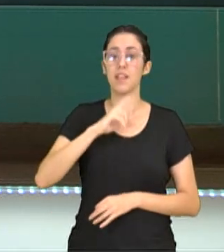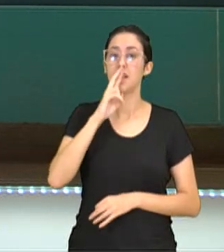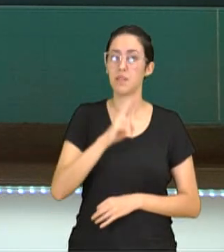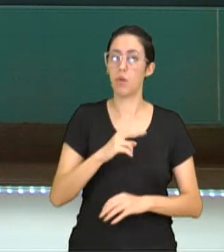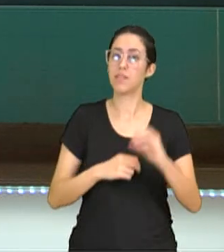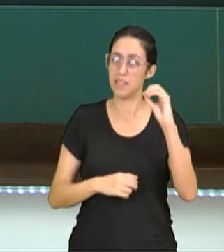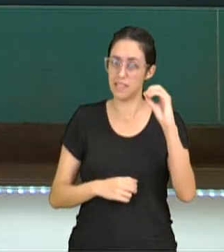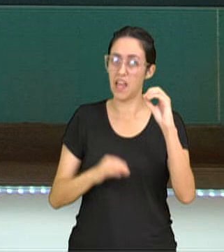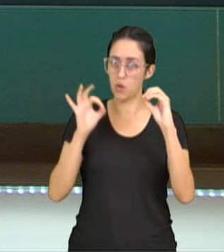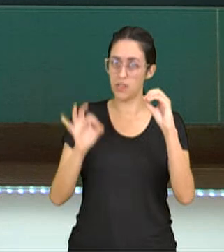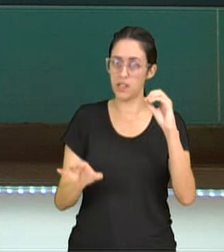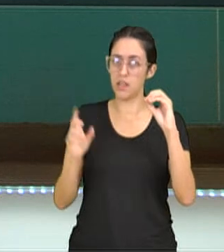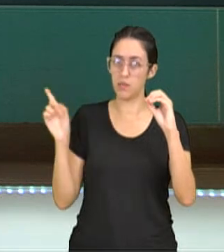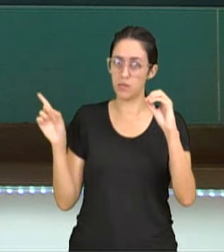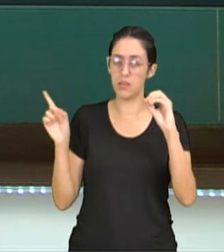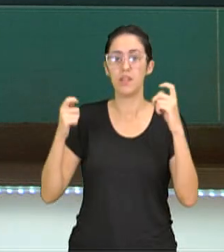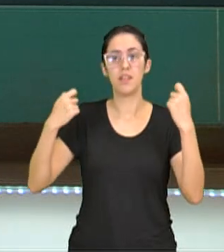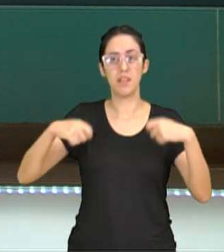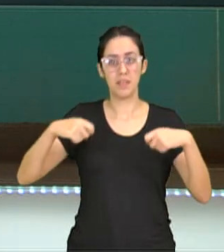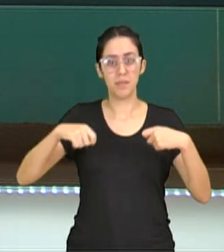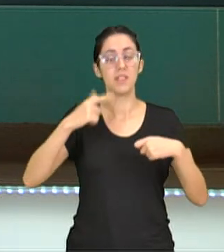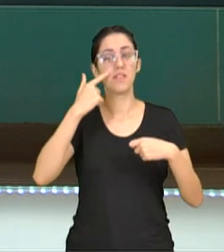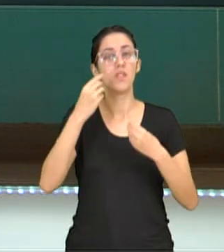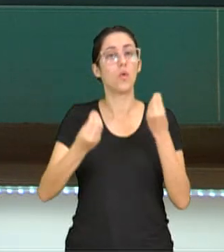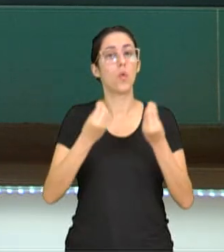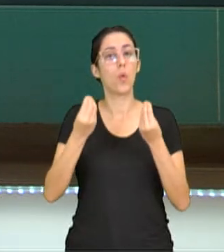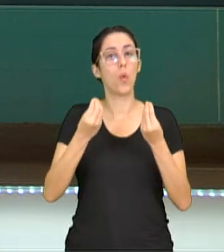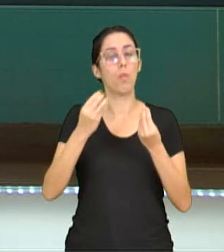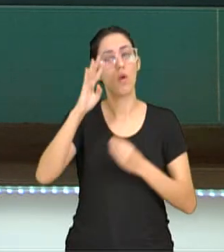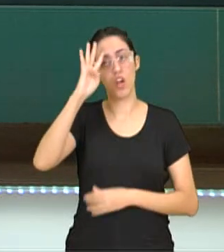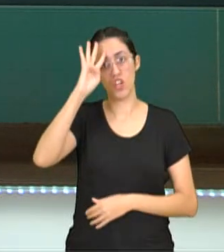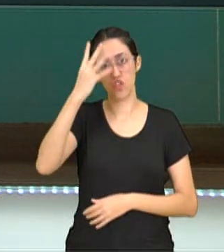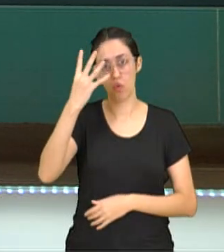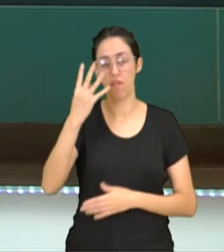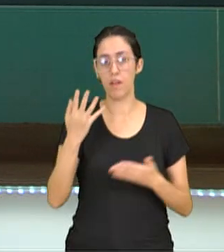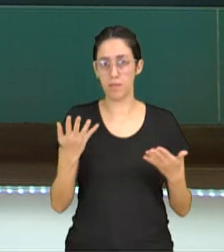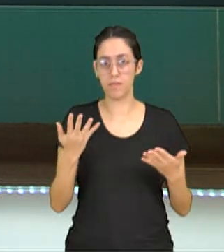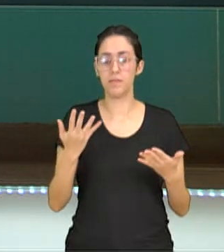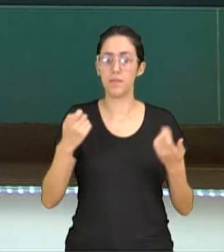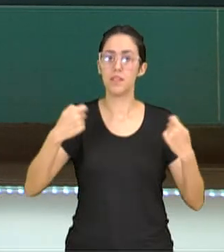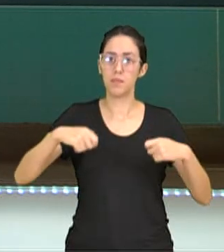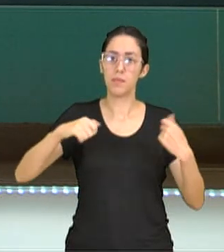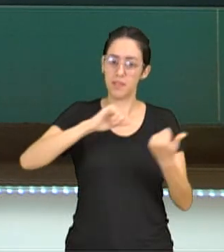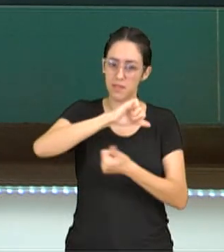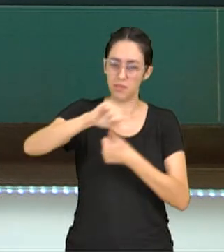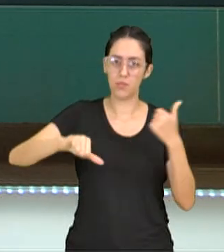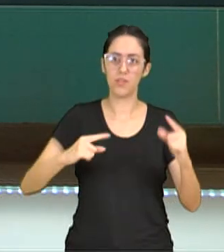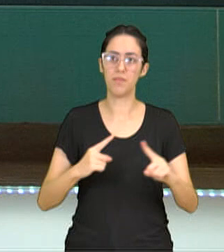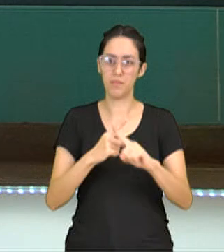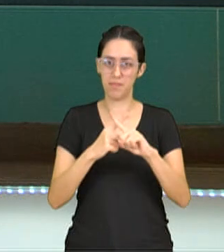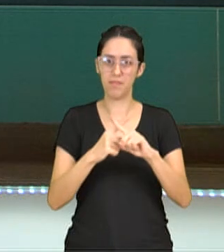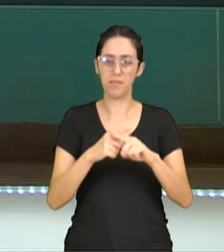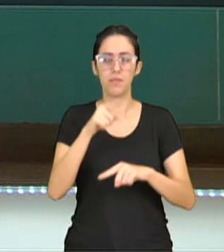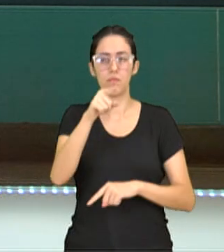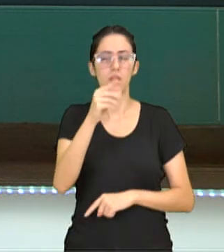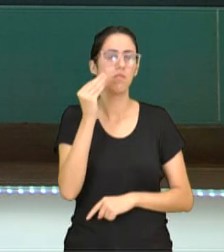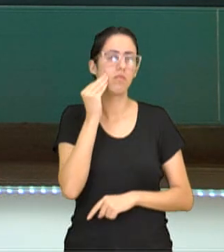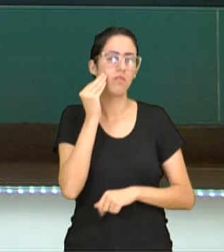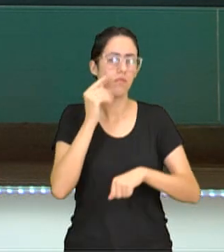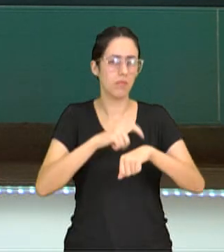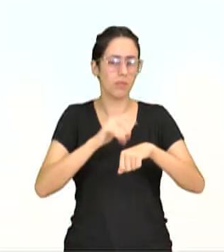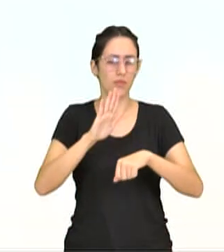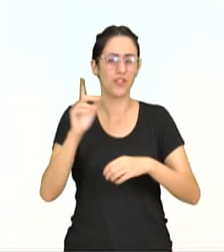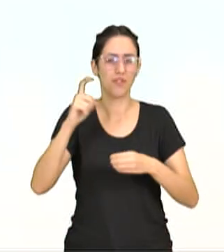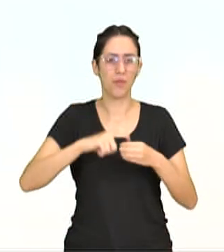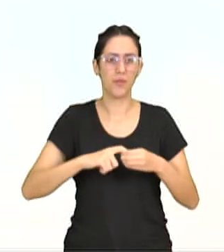0, um dos termos tem que ser nulo também, tá bom? Então, é por isso que nós transformamos numa multiplicação. Eu vou deixar vocês pensar um pouquinho e